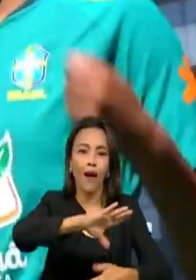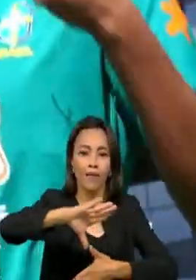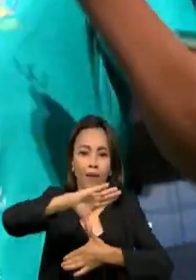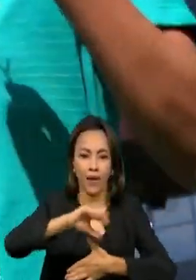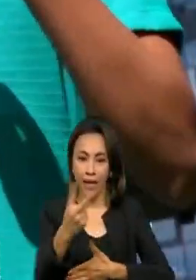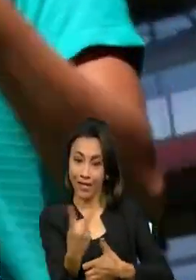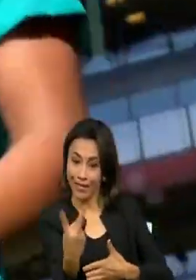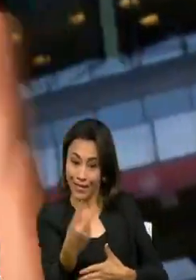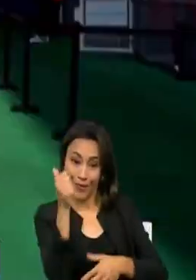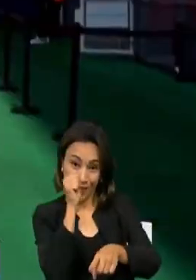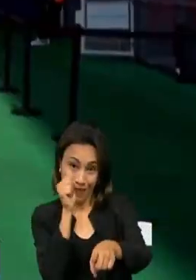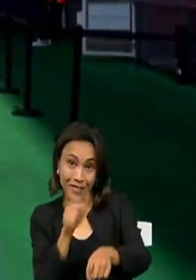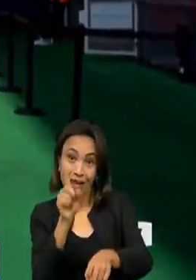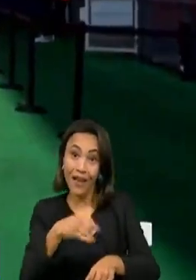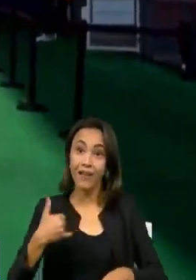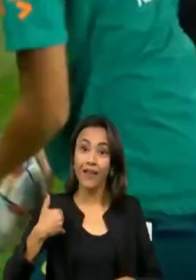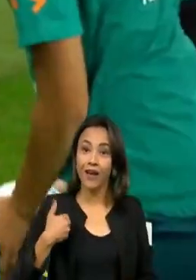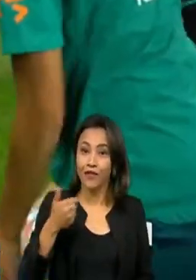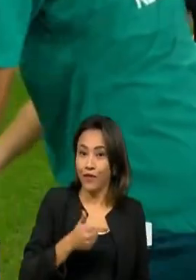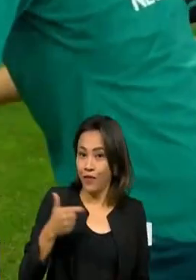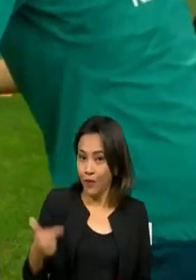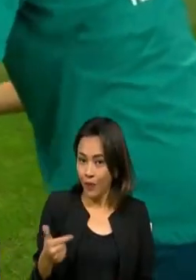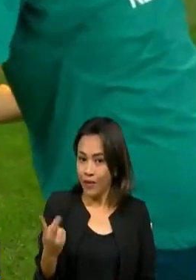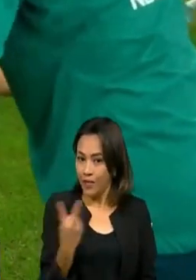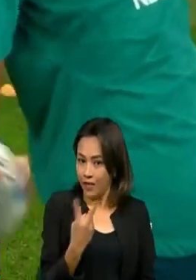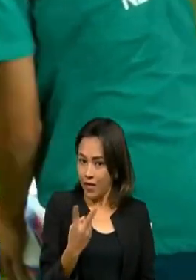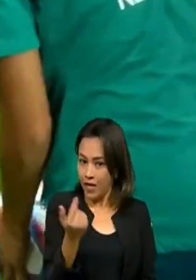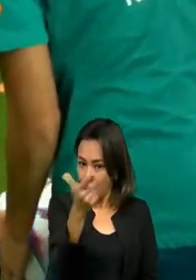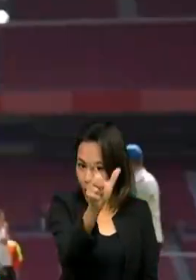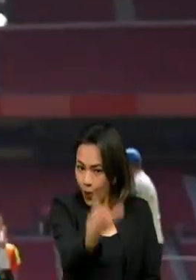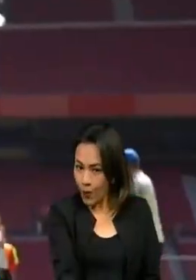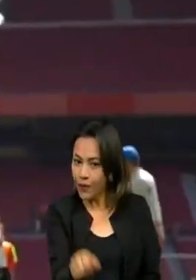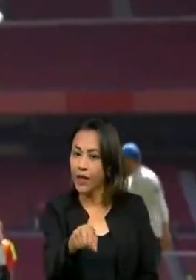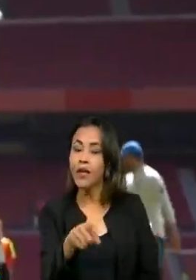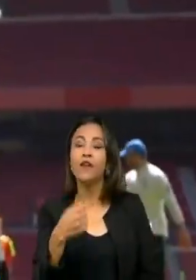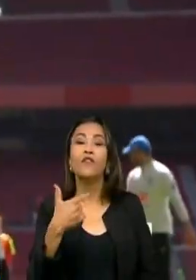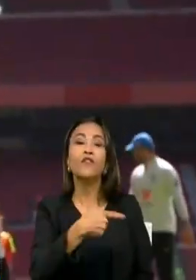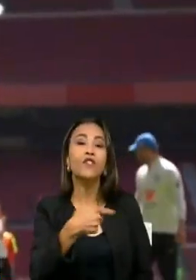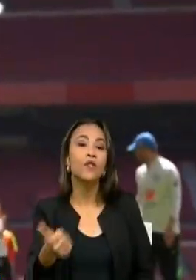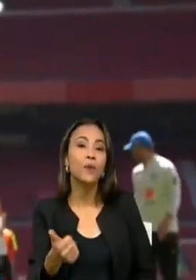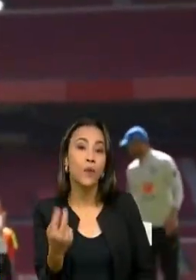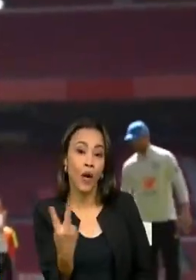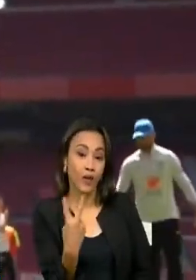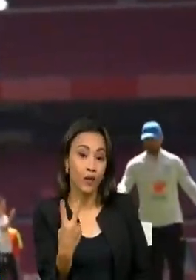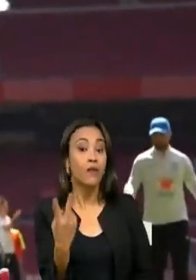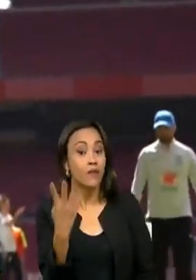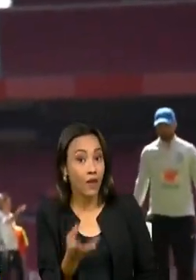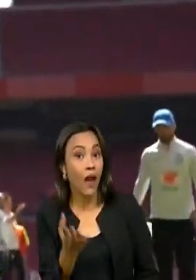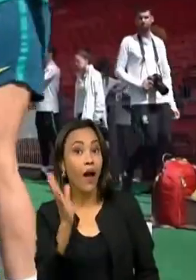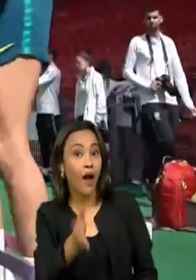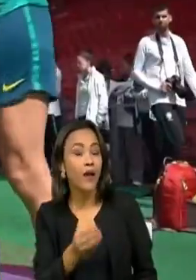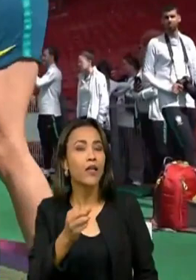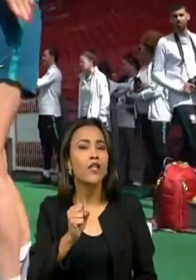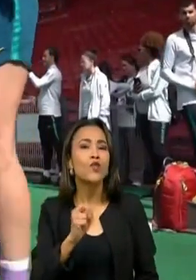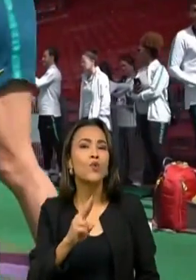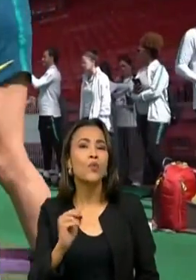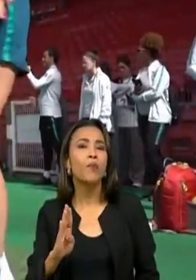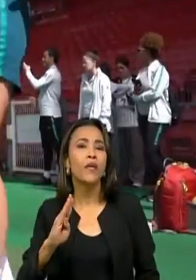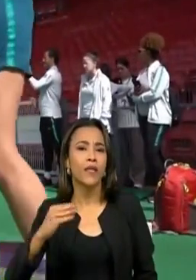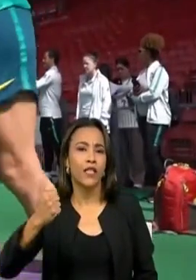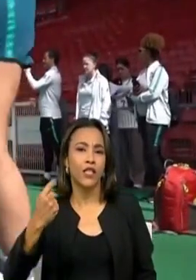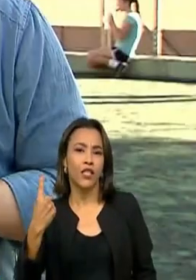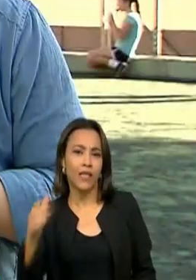Ari Borges, ambas 22 anos. Duda Sampaio, 21. Todas elas com passagens pelas seleções sub-17